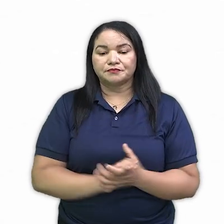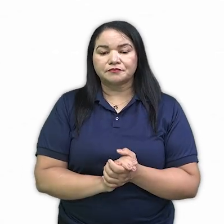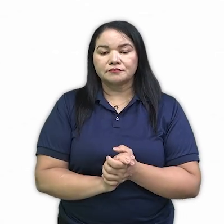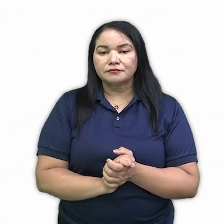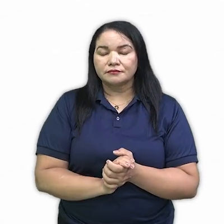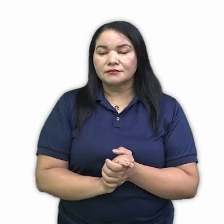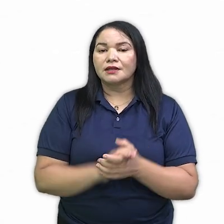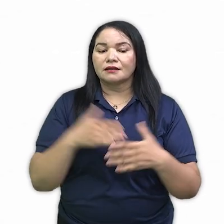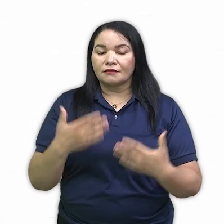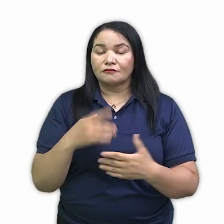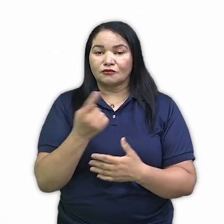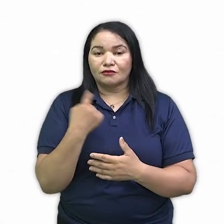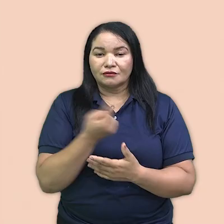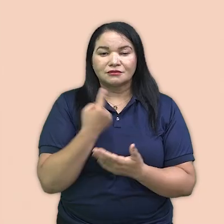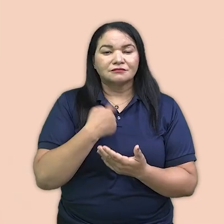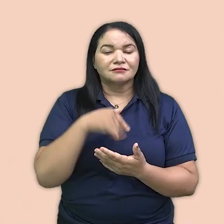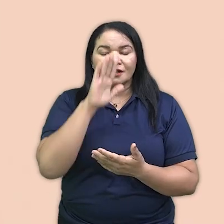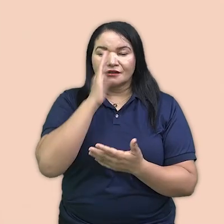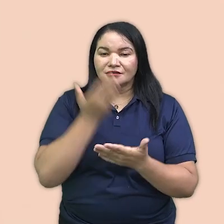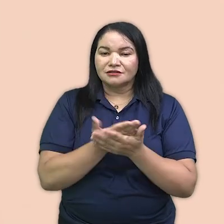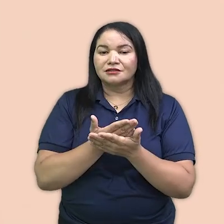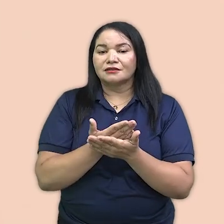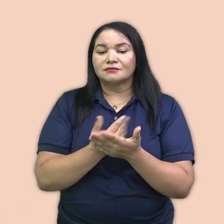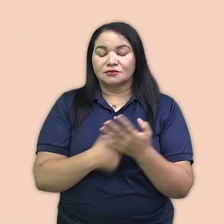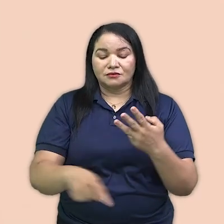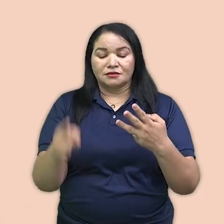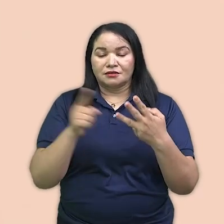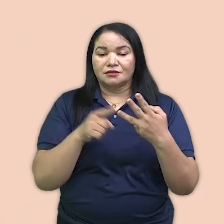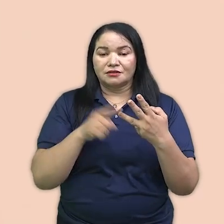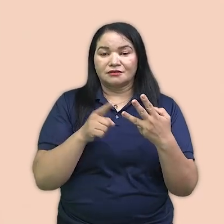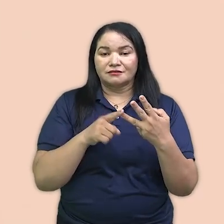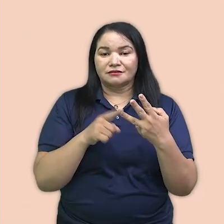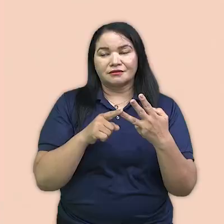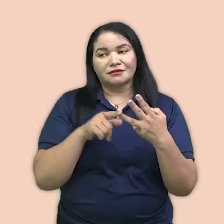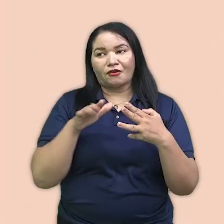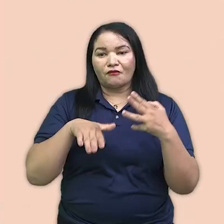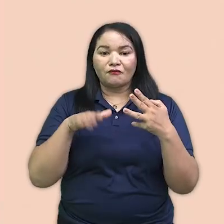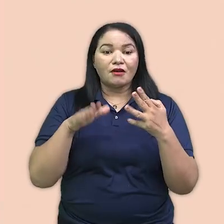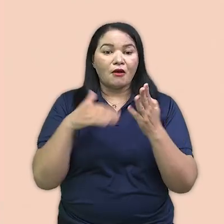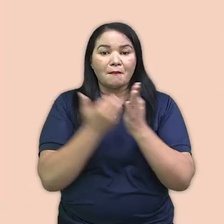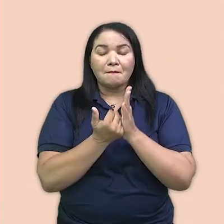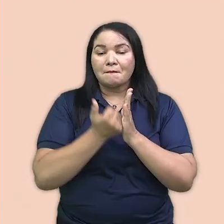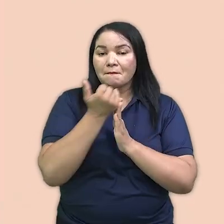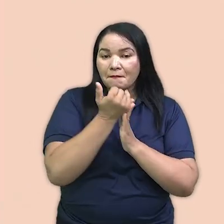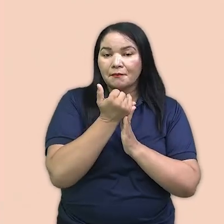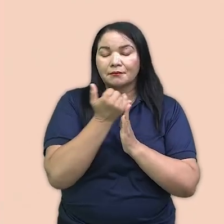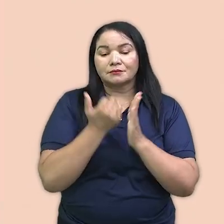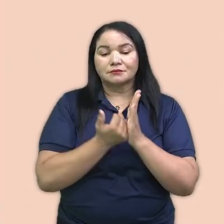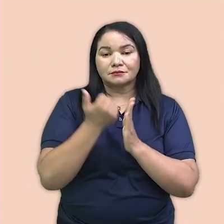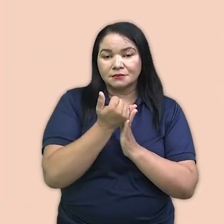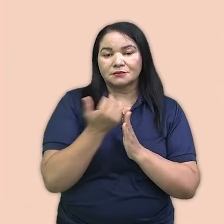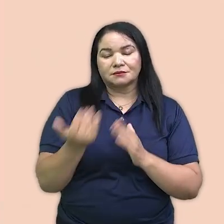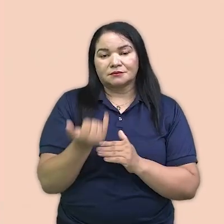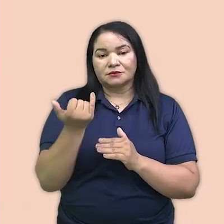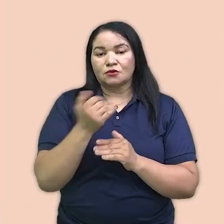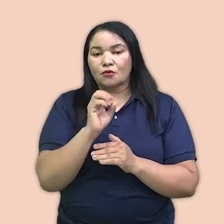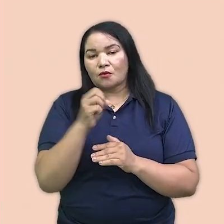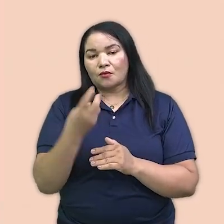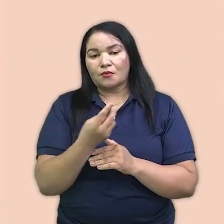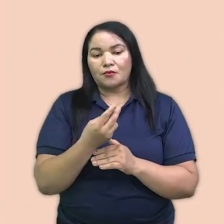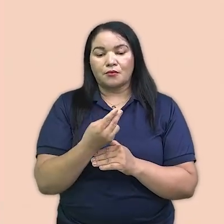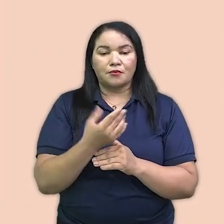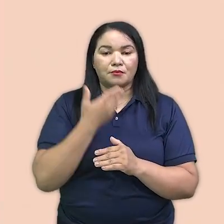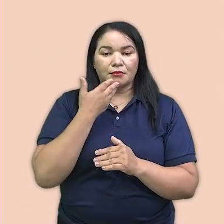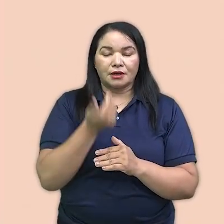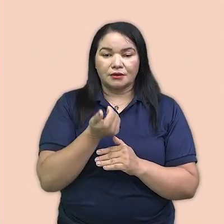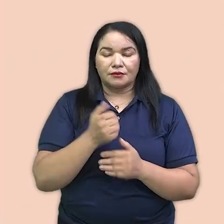que nós acreditamos que seja o mais ideal, é o